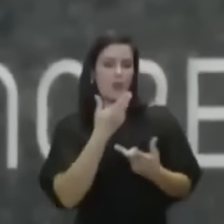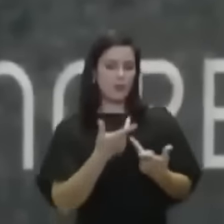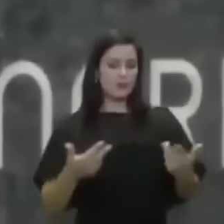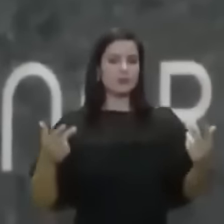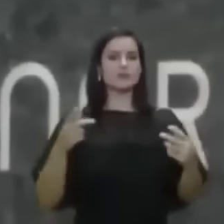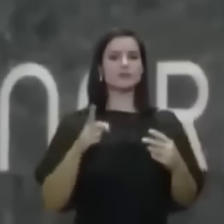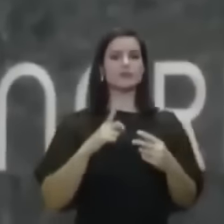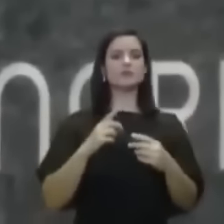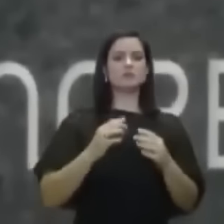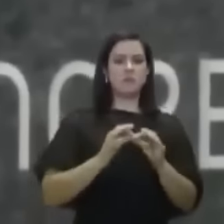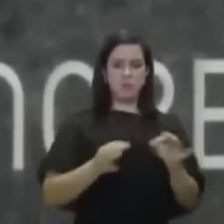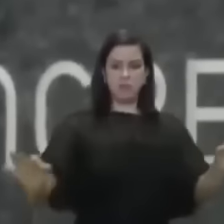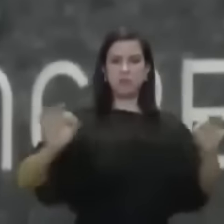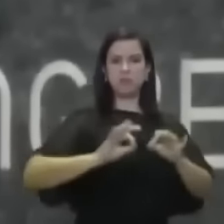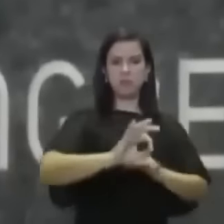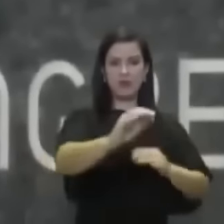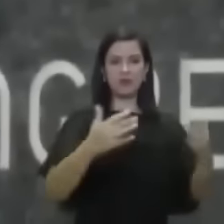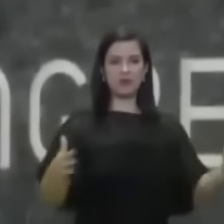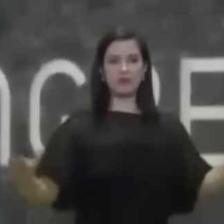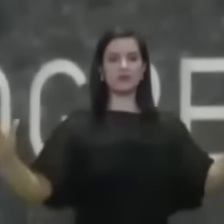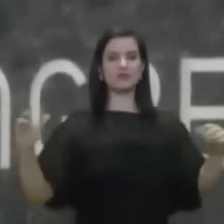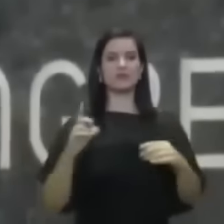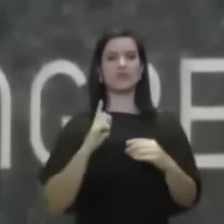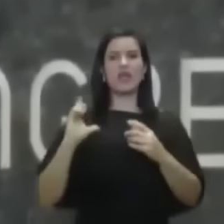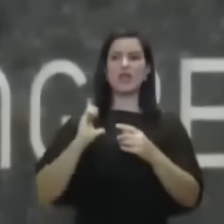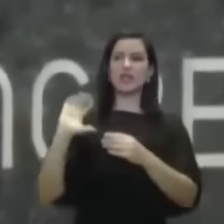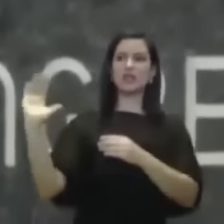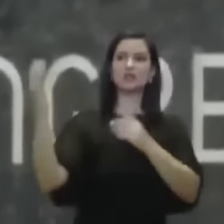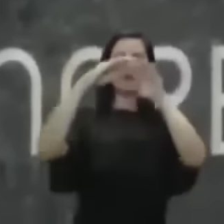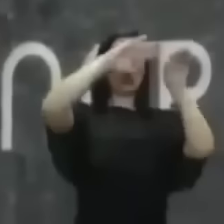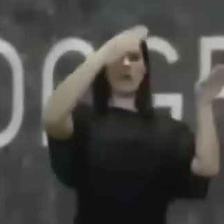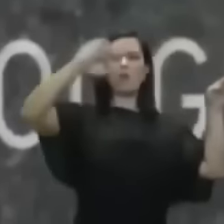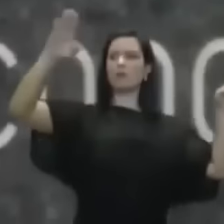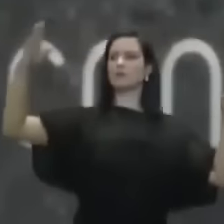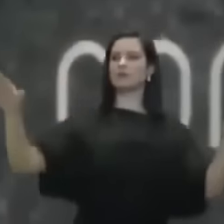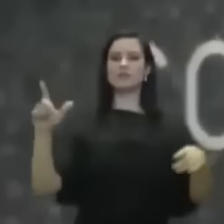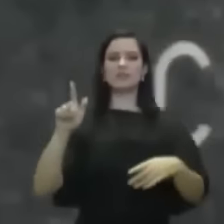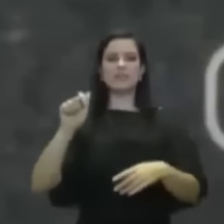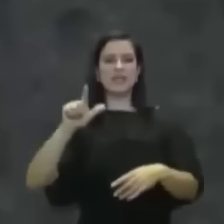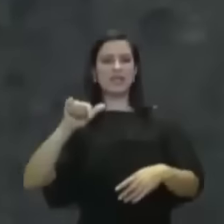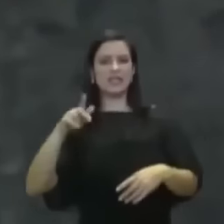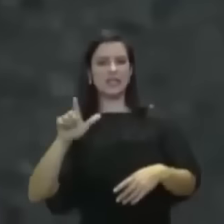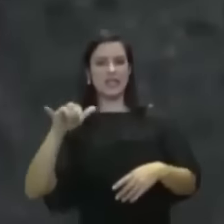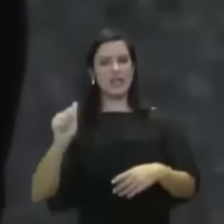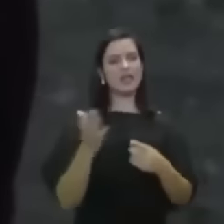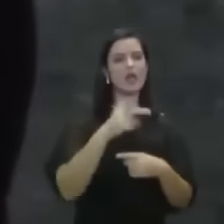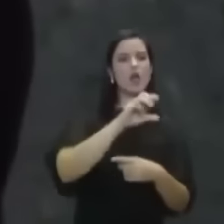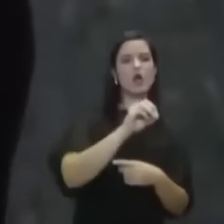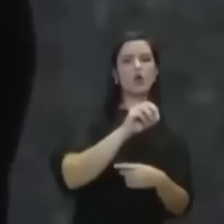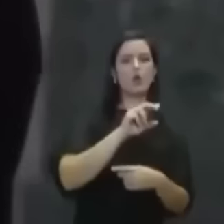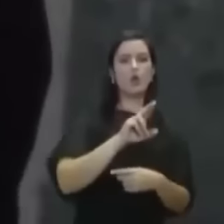de largura, encurralado pelas montanhas de Golã, do lado oriental, das montanhas da Galileia, do lado ocidental, a mais de